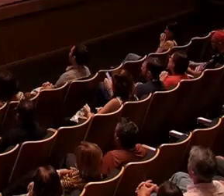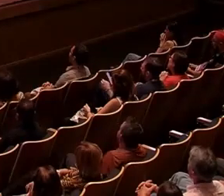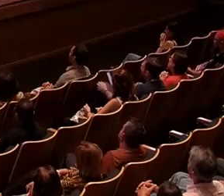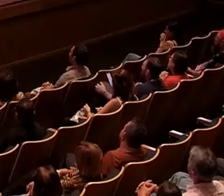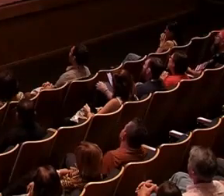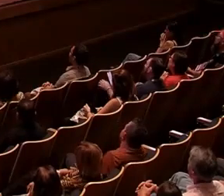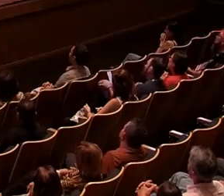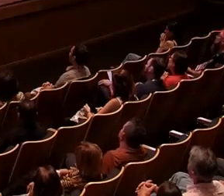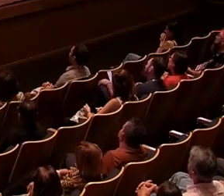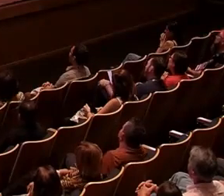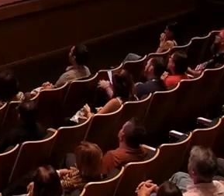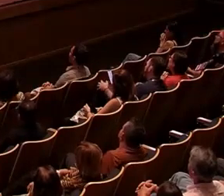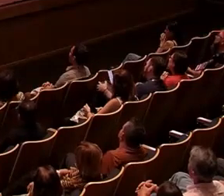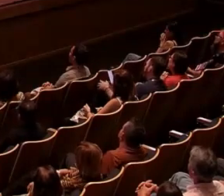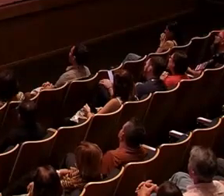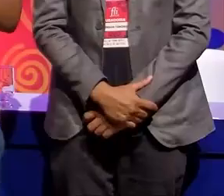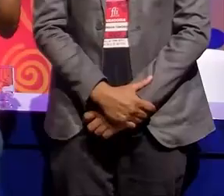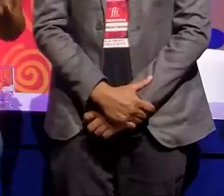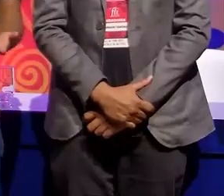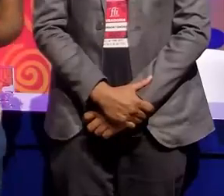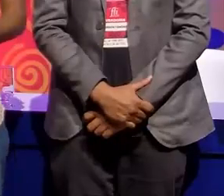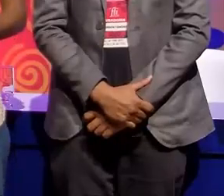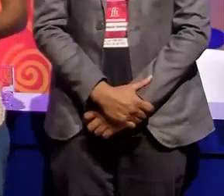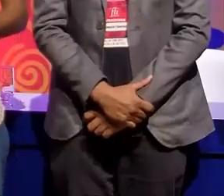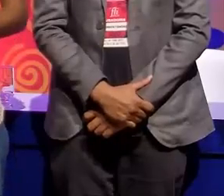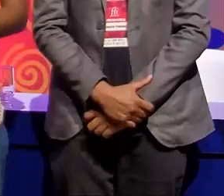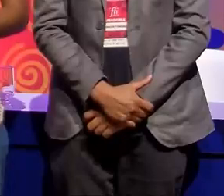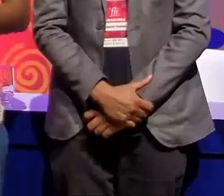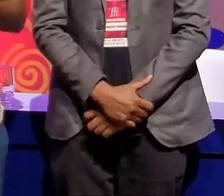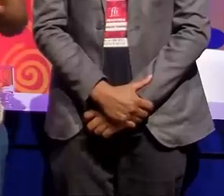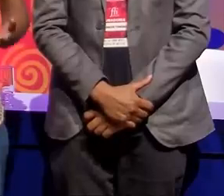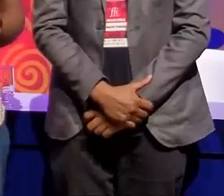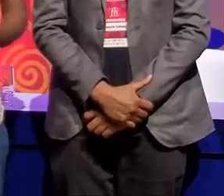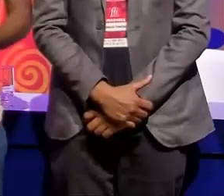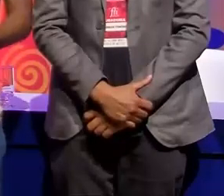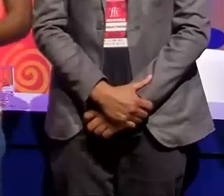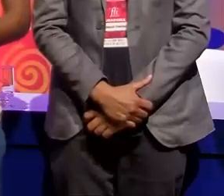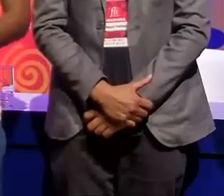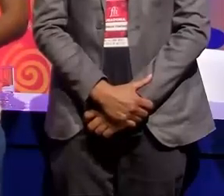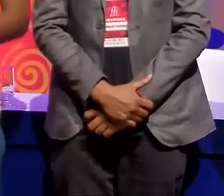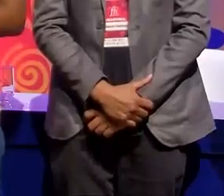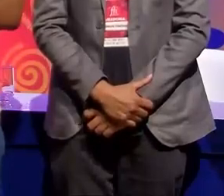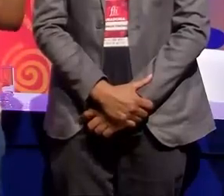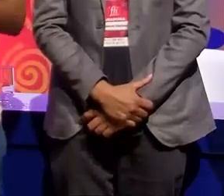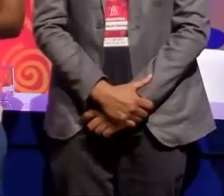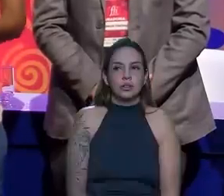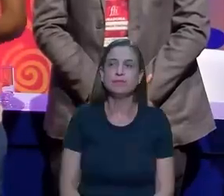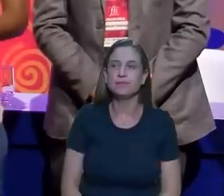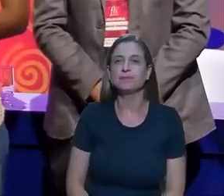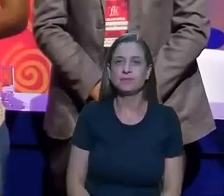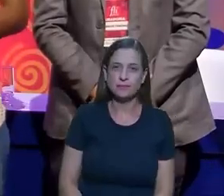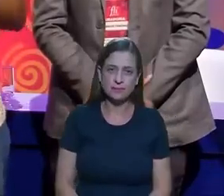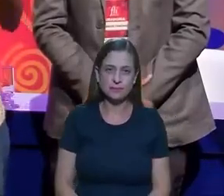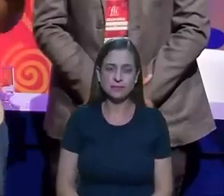pouco tempo que eu estou aqui, eu vi esse festival crescer de uma forma exponencial. E o quanto é bom fazer parte disso, de ver o quanto que o Filha Araxá, cada ano que passa,